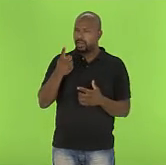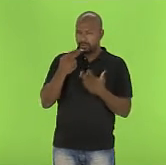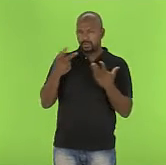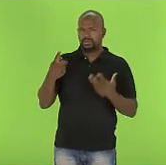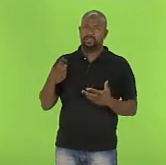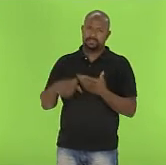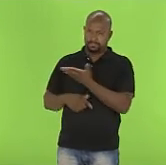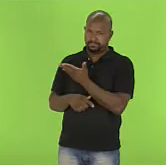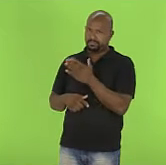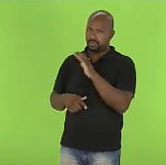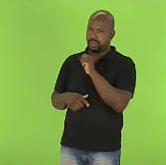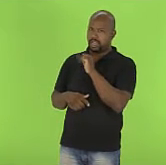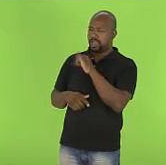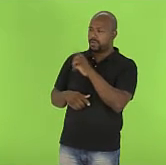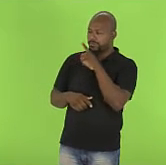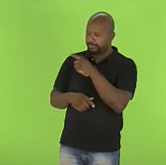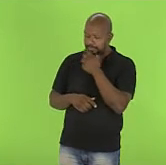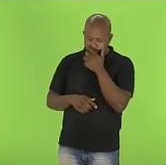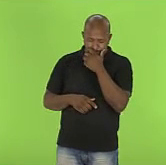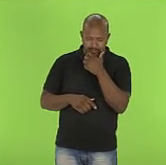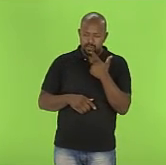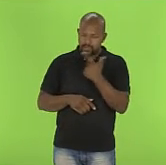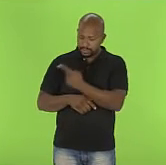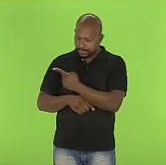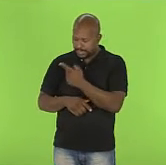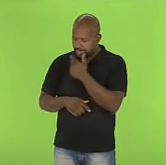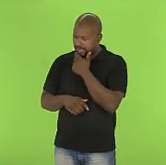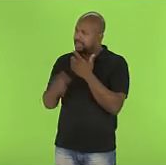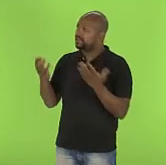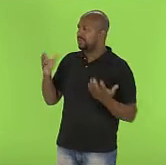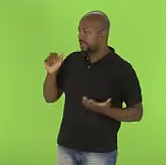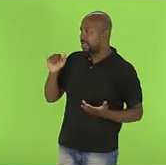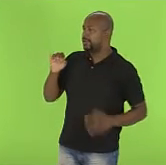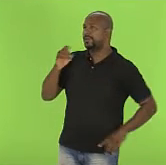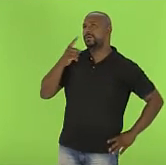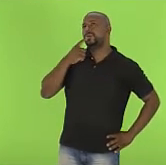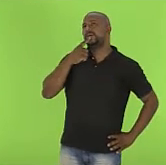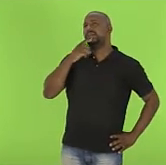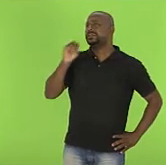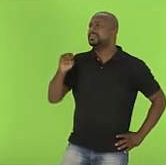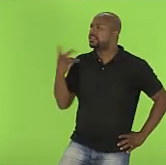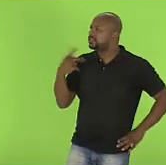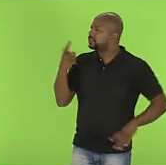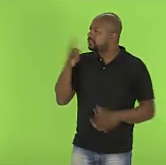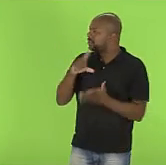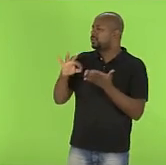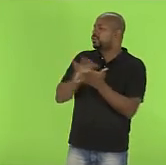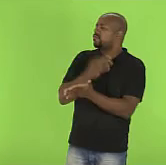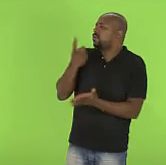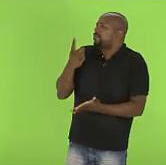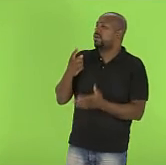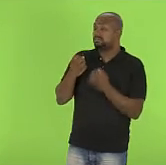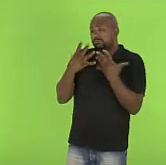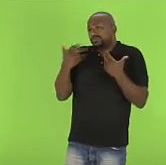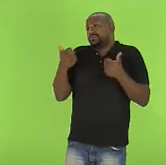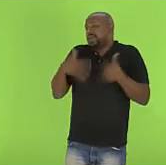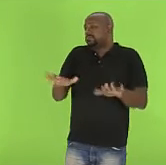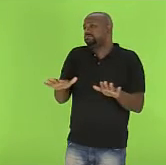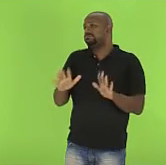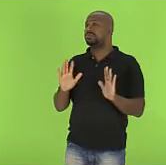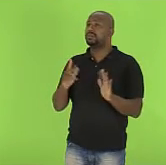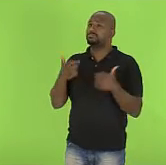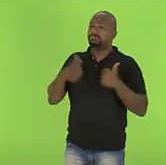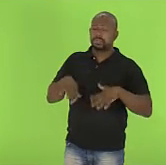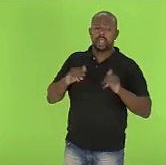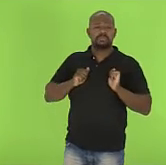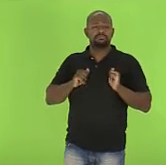eu falei uma coisa para o Caio. Eu falei para ele o seguinte: Caio, se a gente não for aprovado, tá tudo bem.